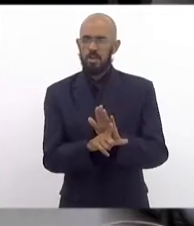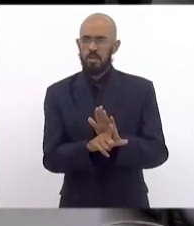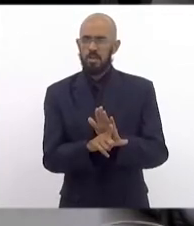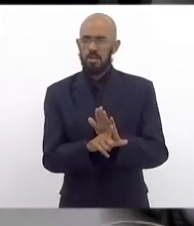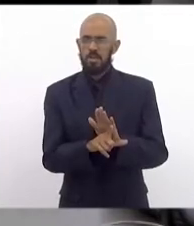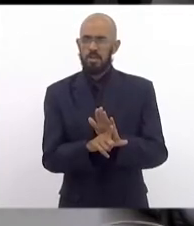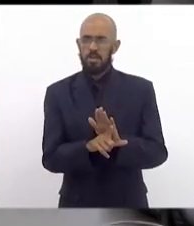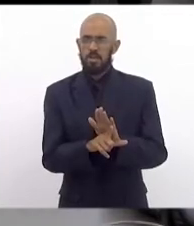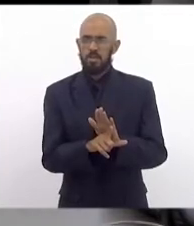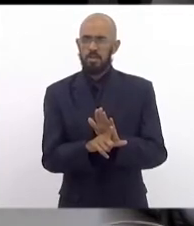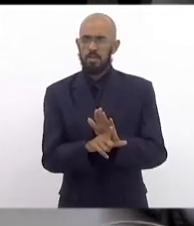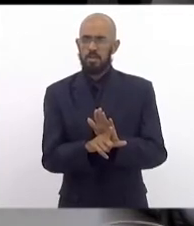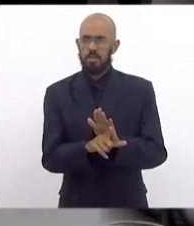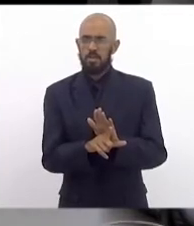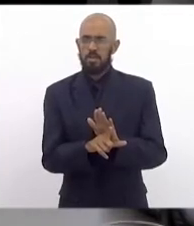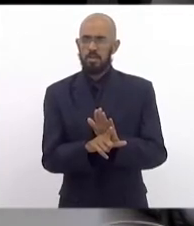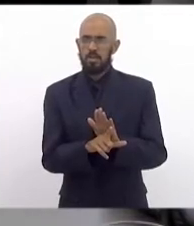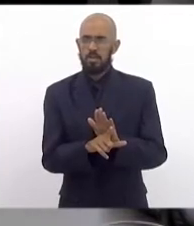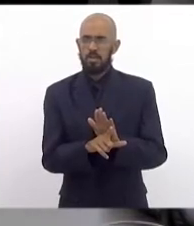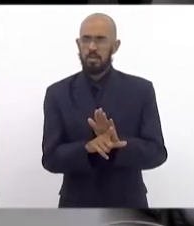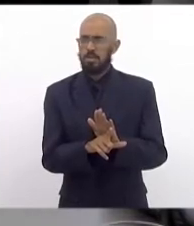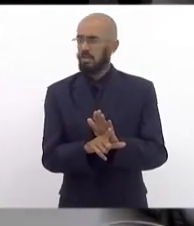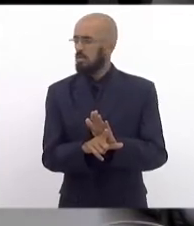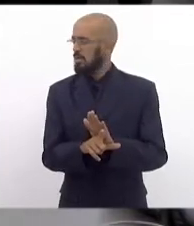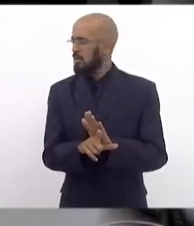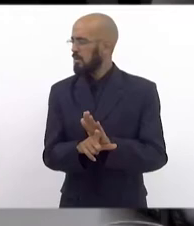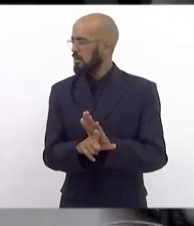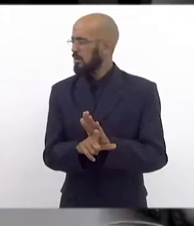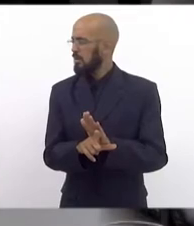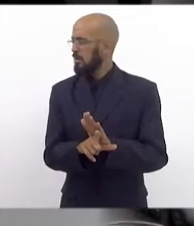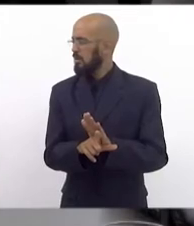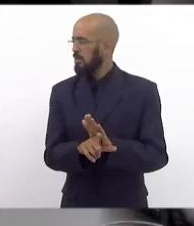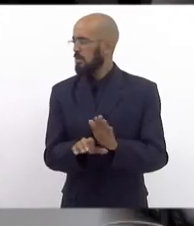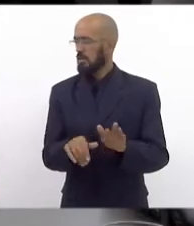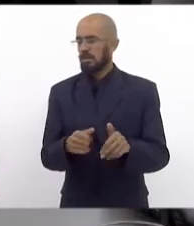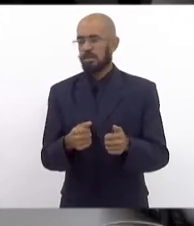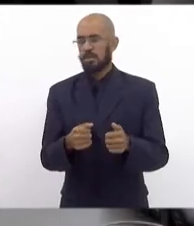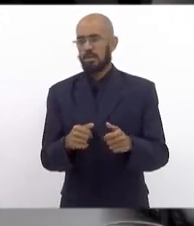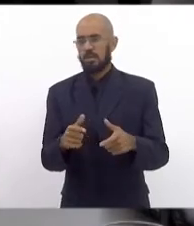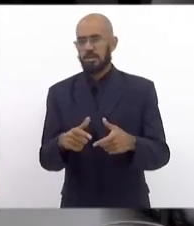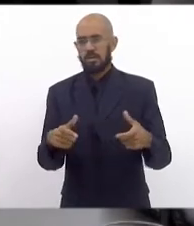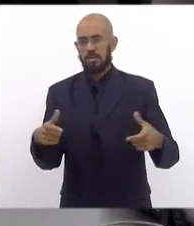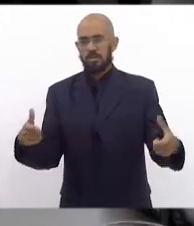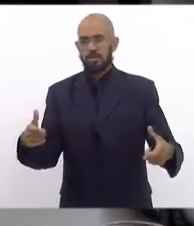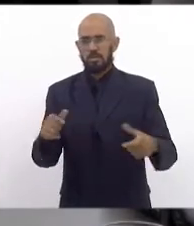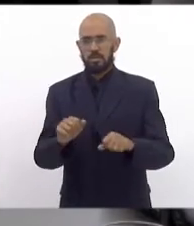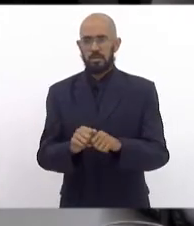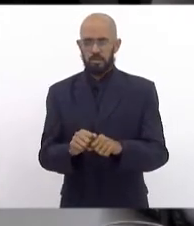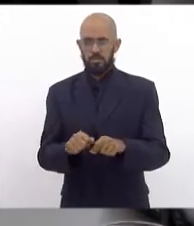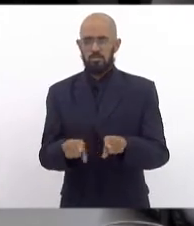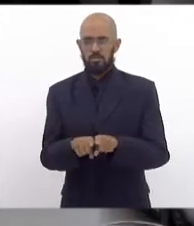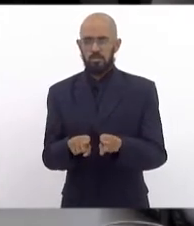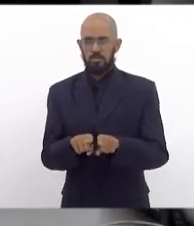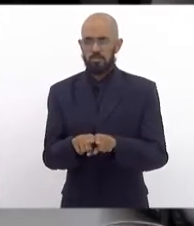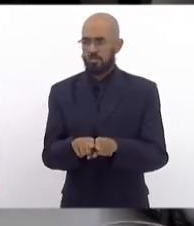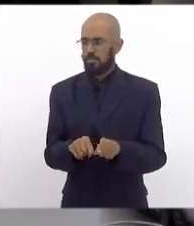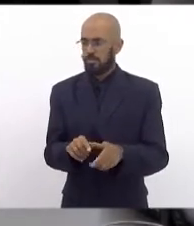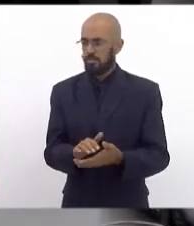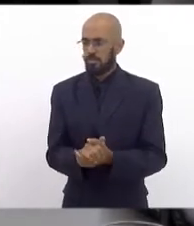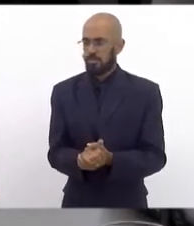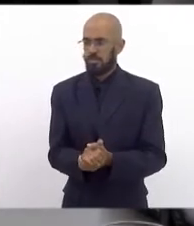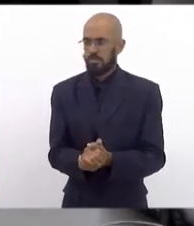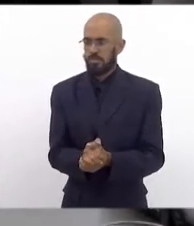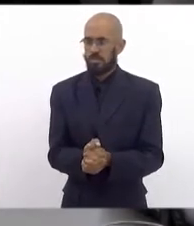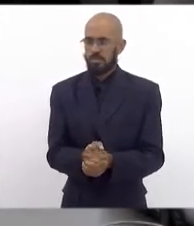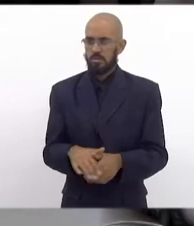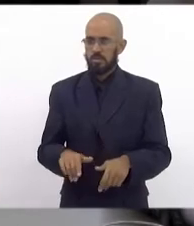há dez anos tem empresas que o Cruzeiro inclusive cresceram bastante abriram a ações em bolsas etc